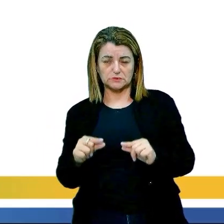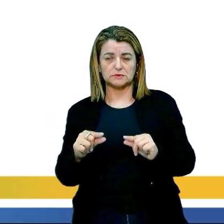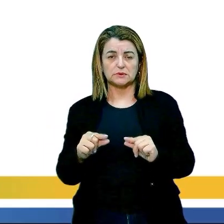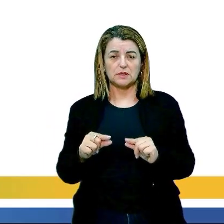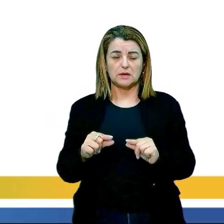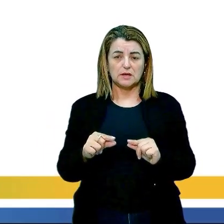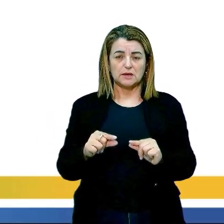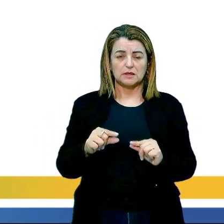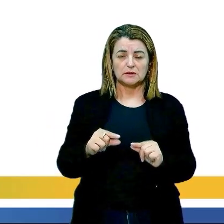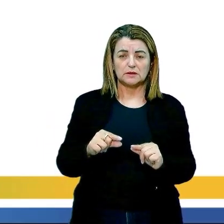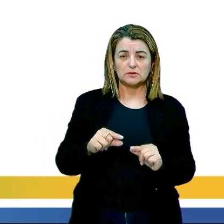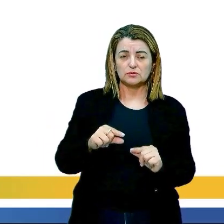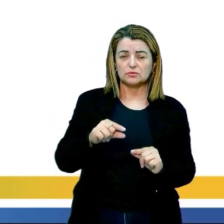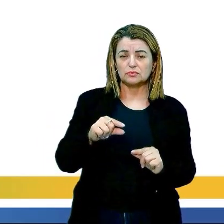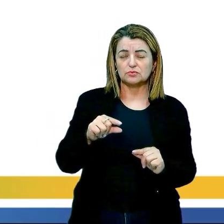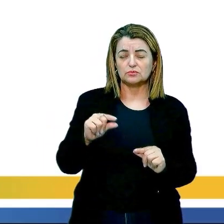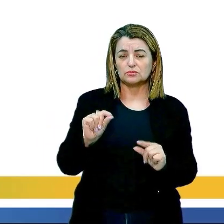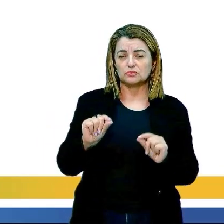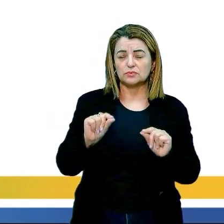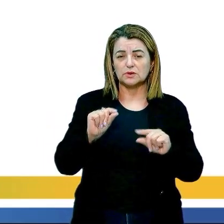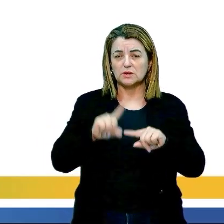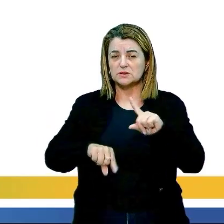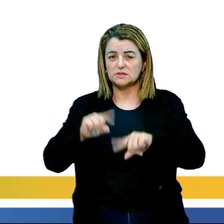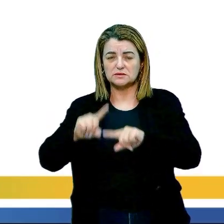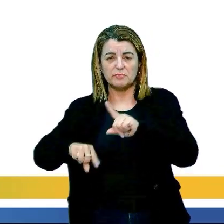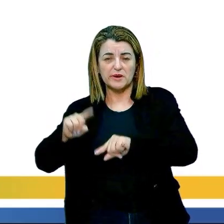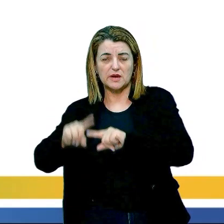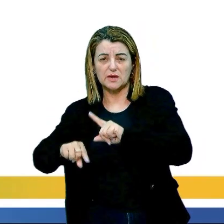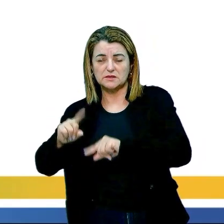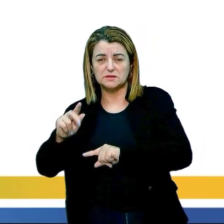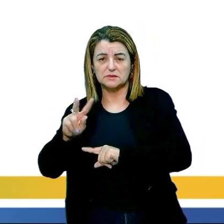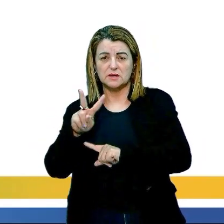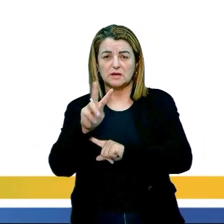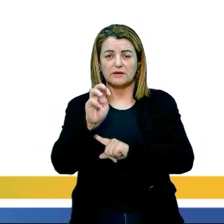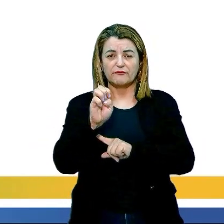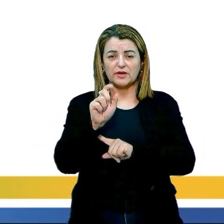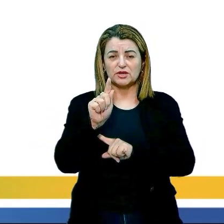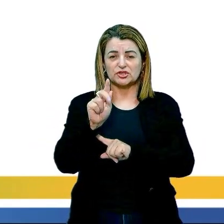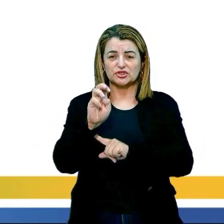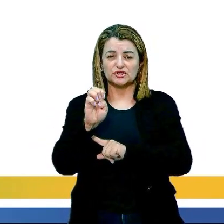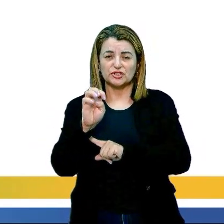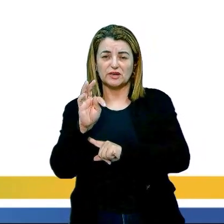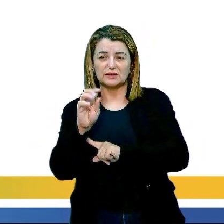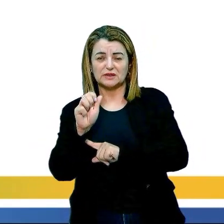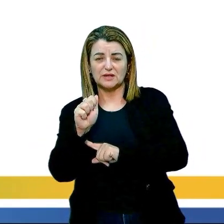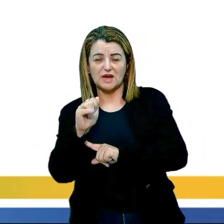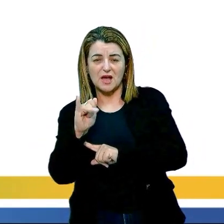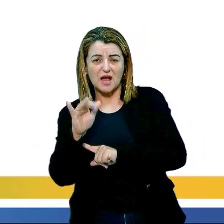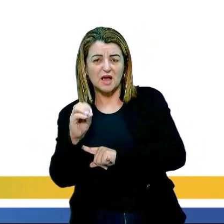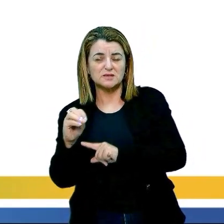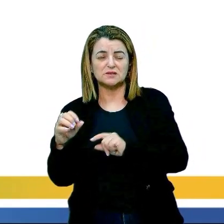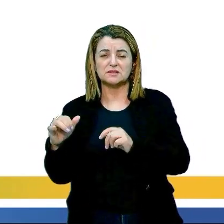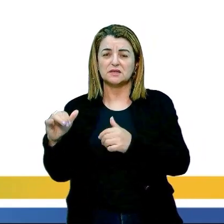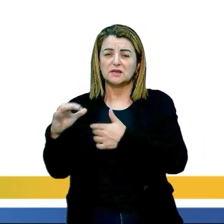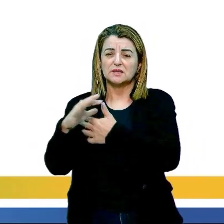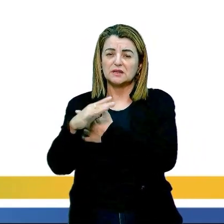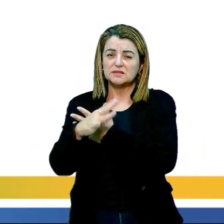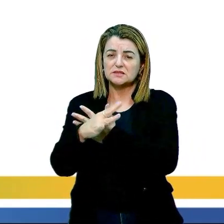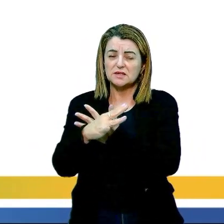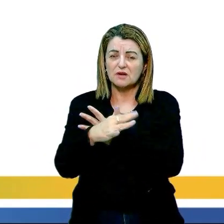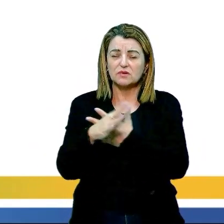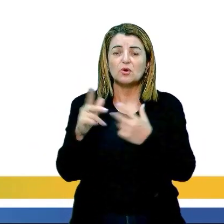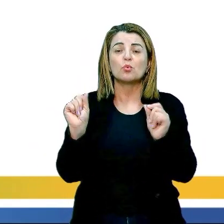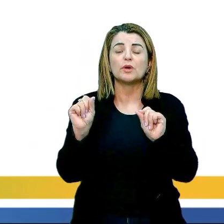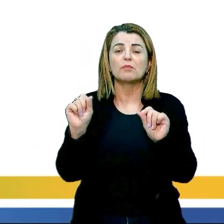espécies vegetais desse ecossistema, como os pinheiros, A gralha azul também está em processo